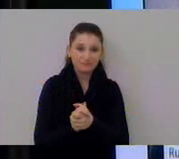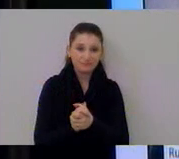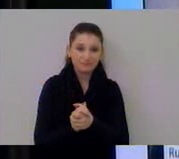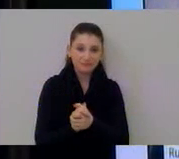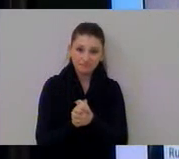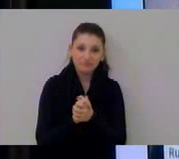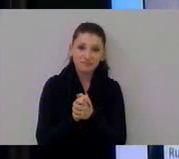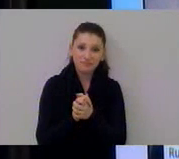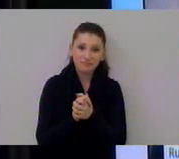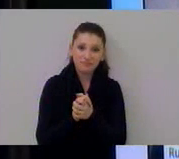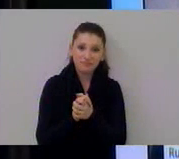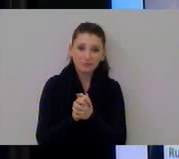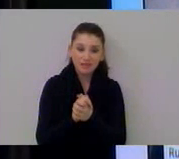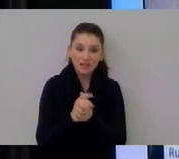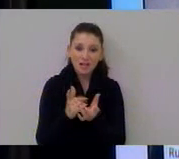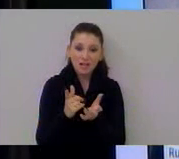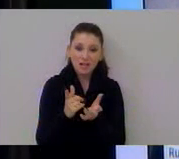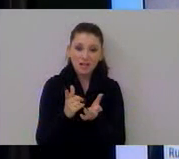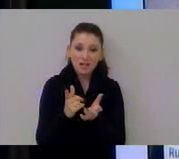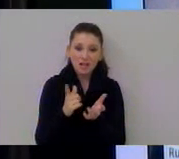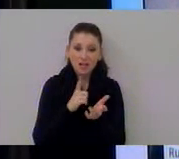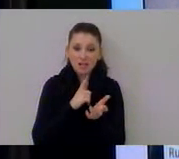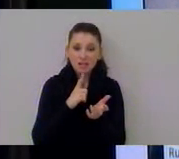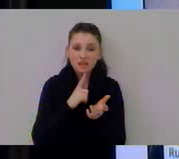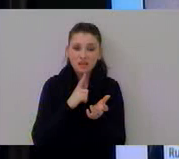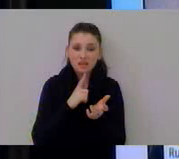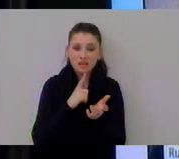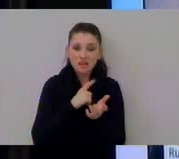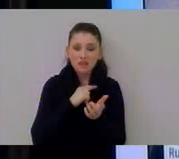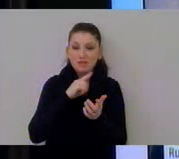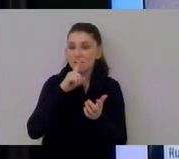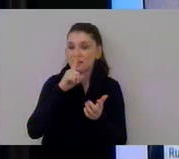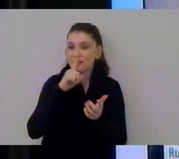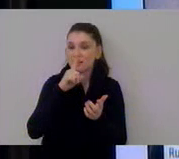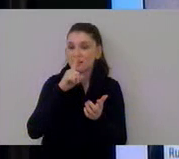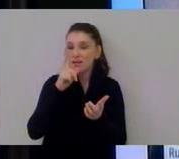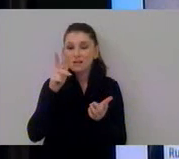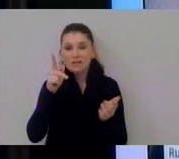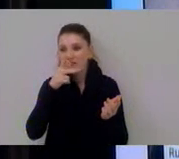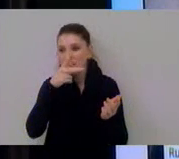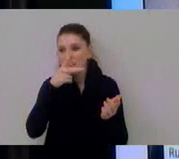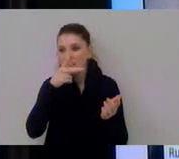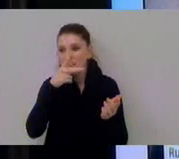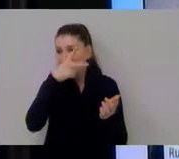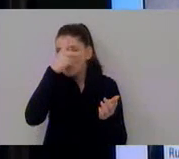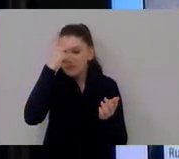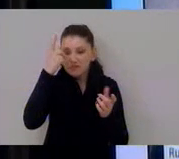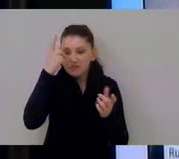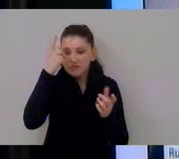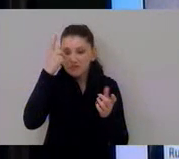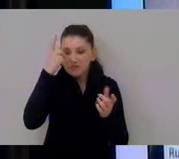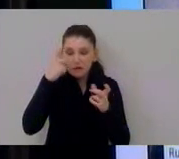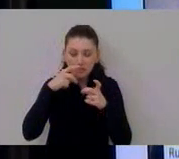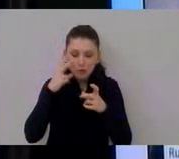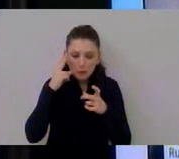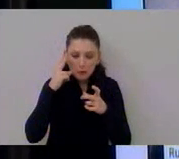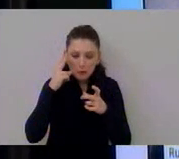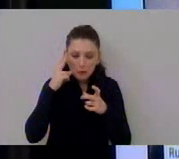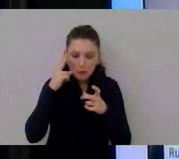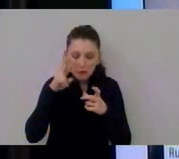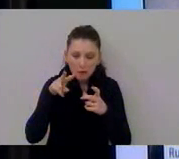pavimentadas, que é o caso da Stanislau Machis, que do da Miguel